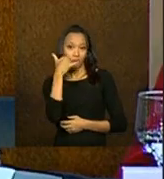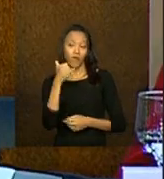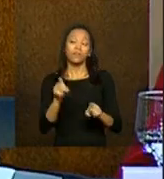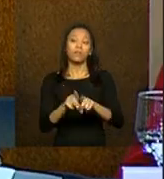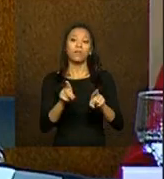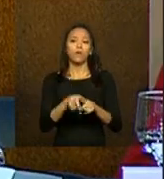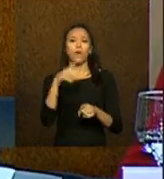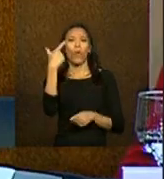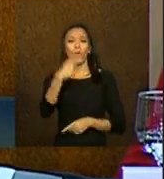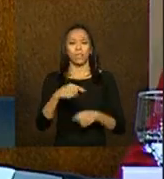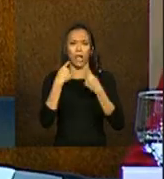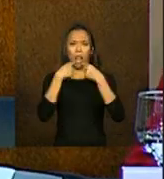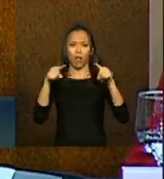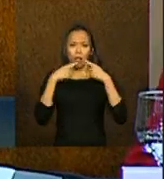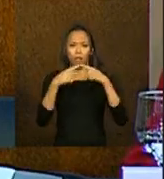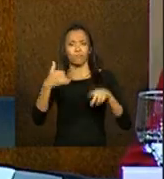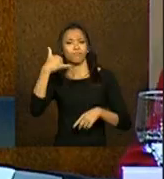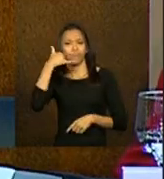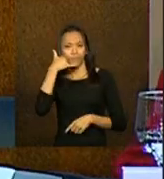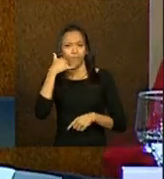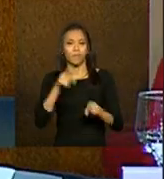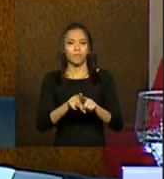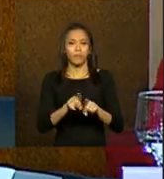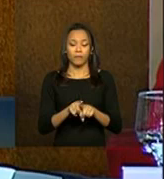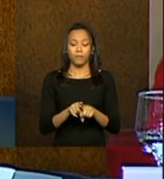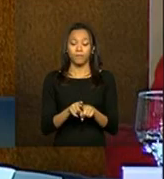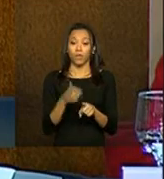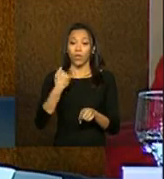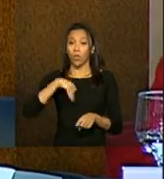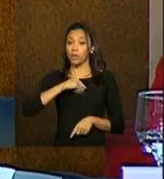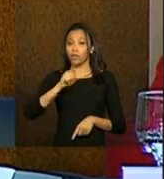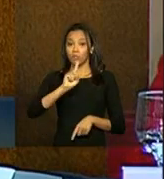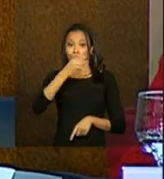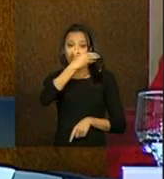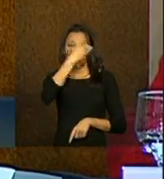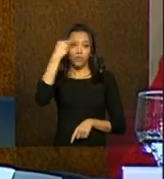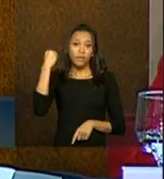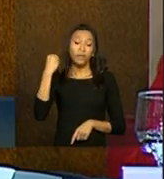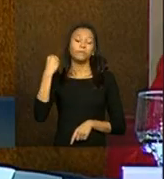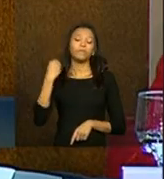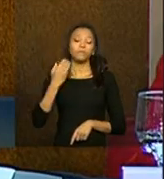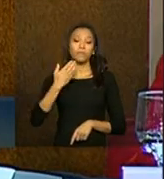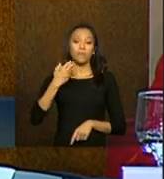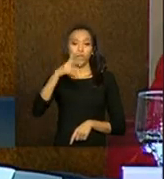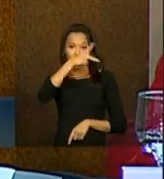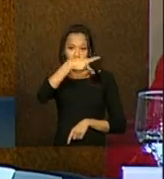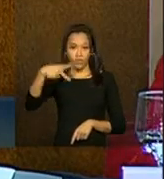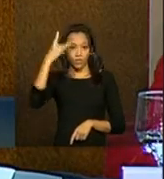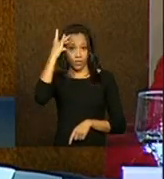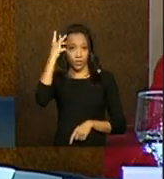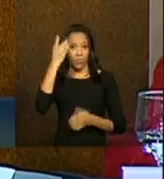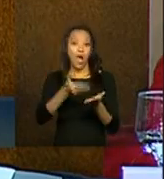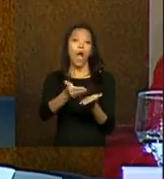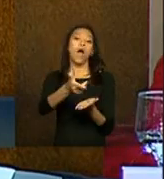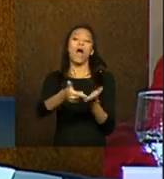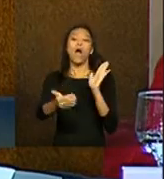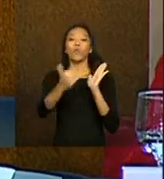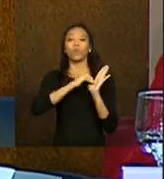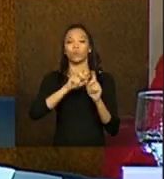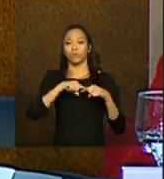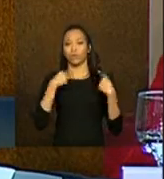de discúcia. Eh, não podemos esquecer que a nossa presidenta na última assembleia geral da